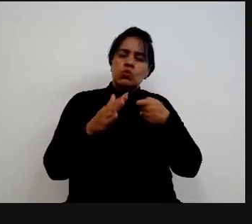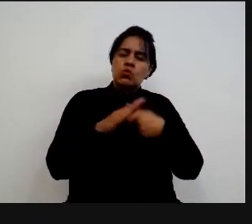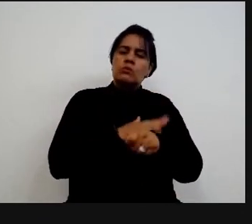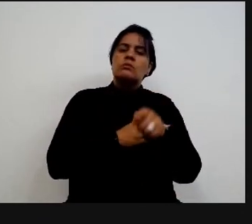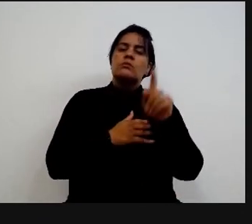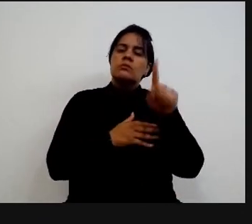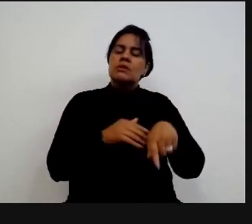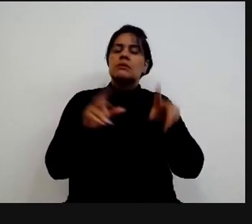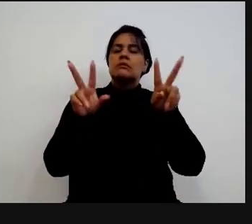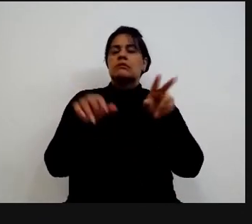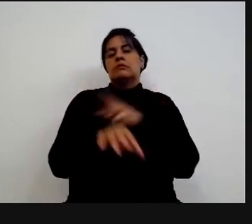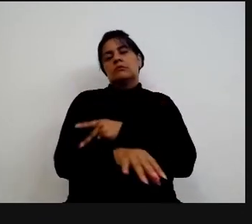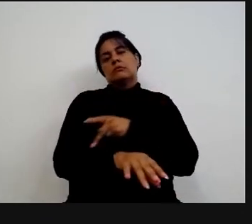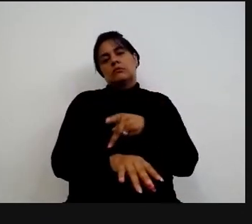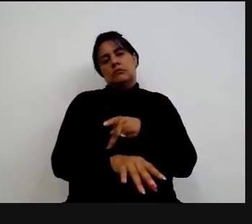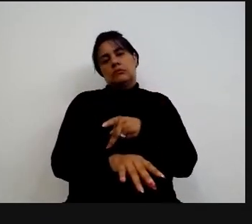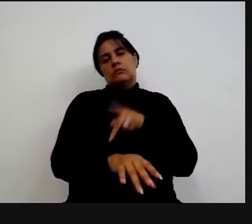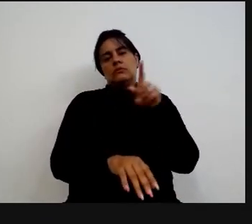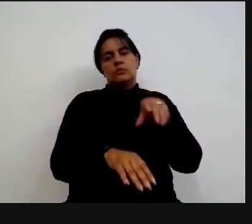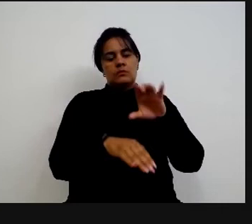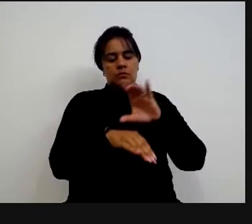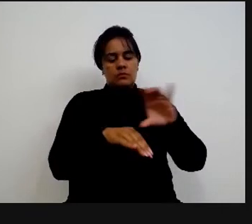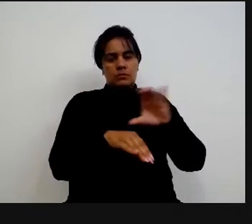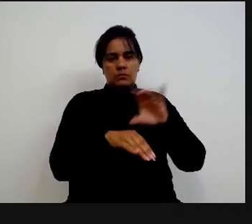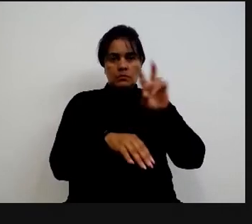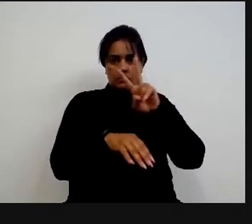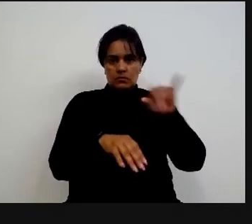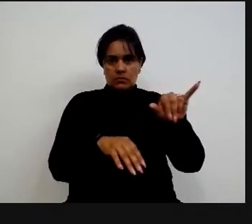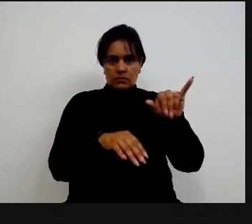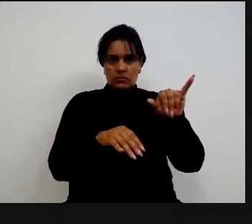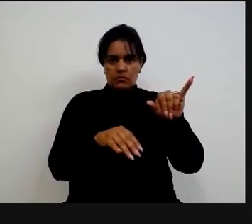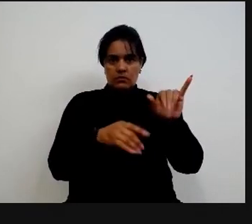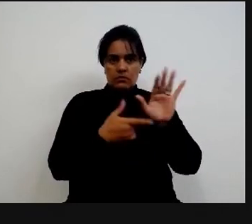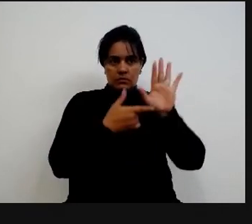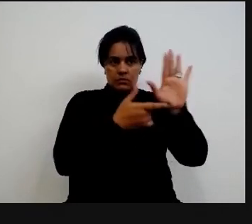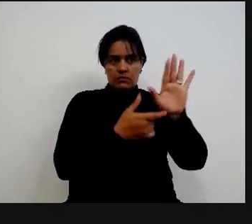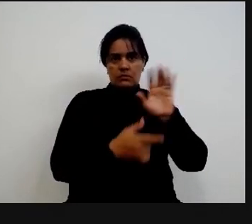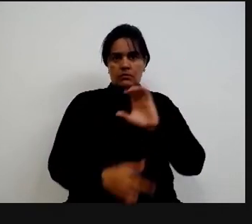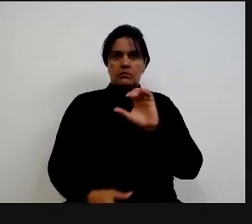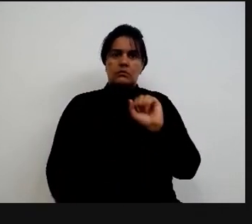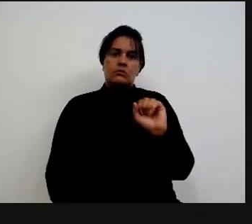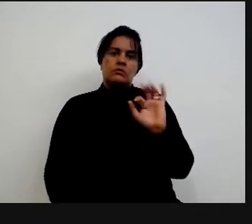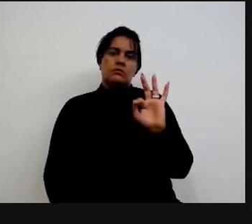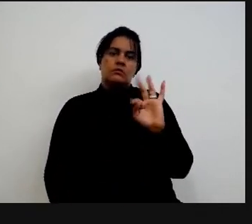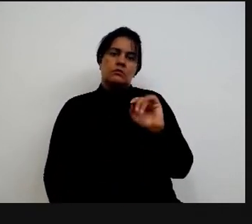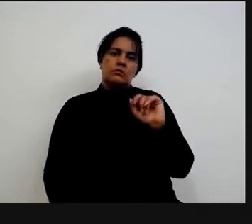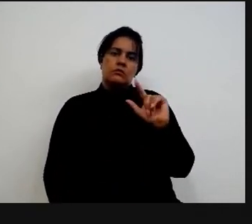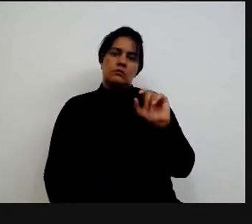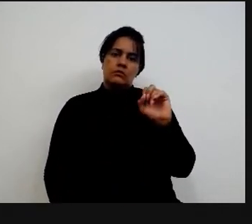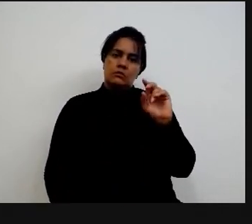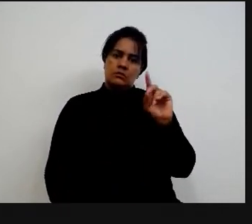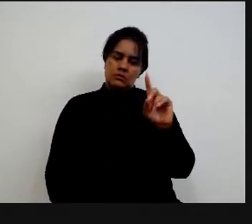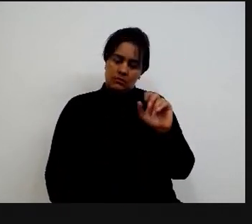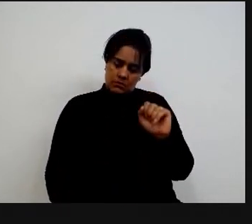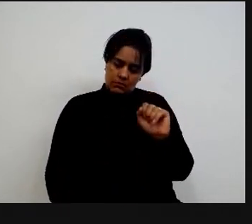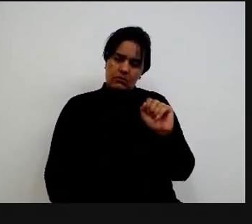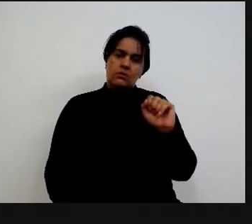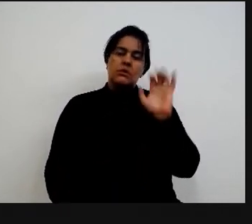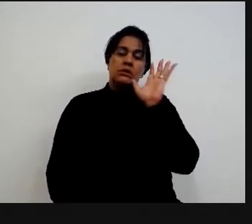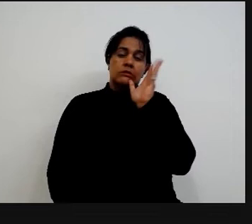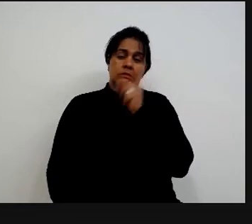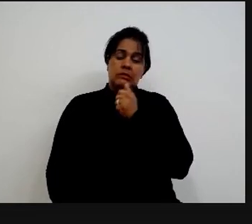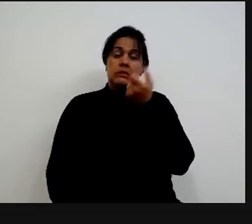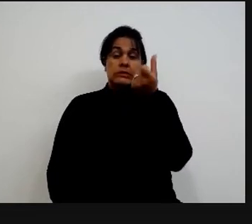né, no planejamento. Um curso nosso que vai para catálogo, ele não fica pronto menos de 6, 7